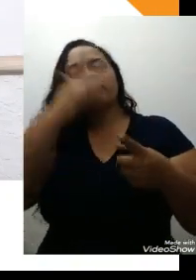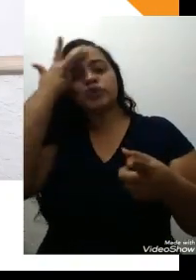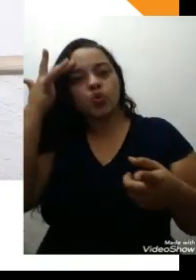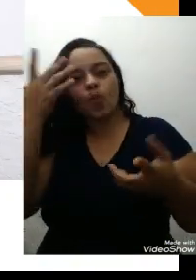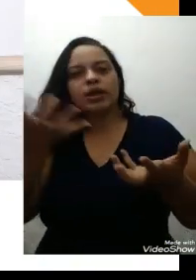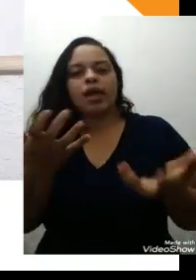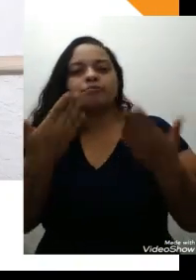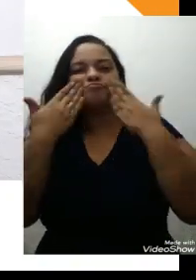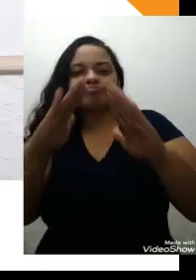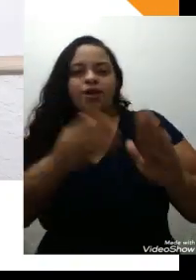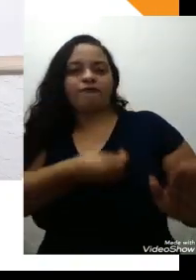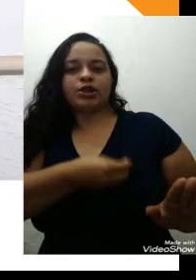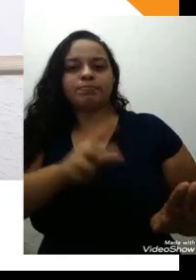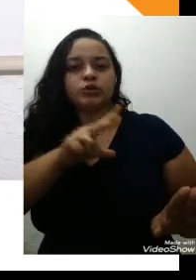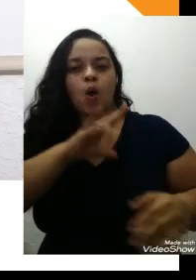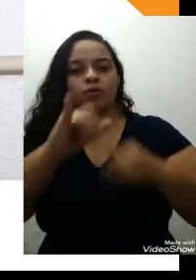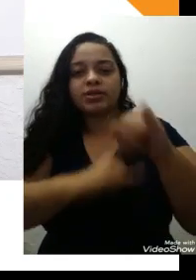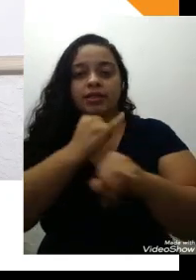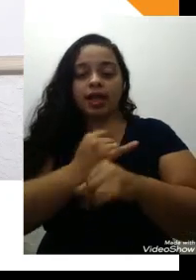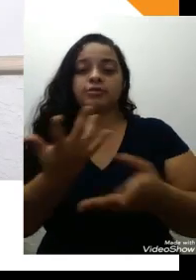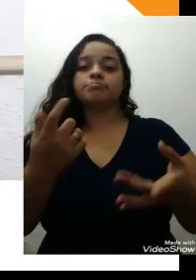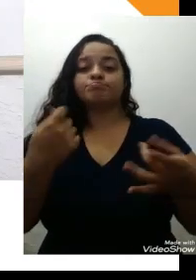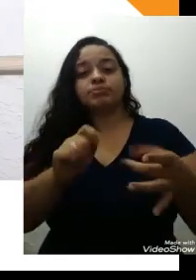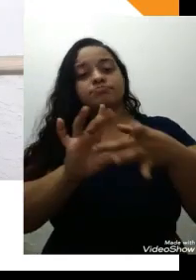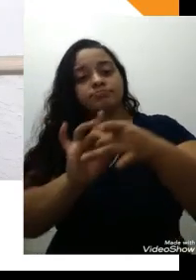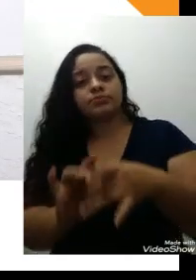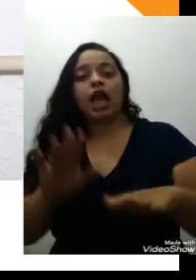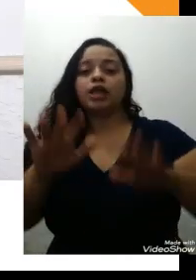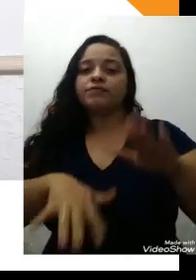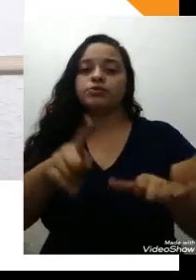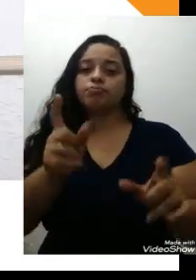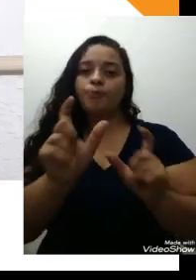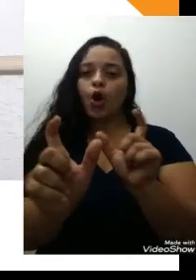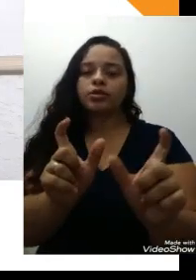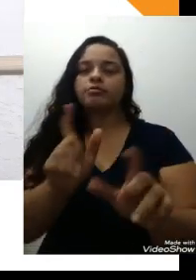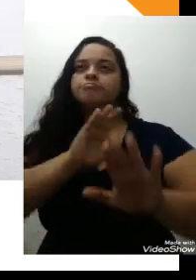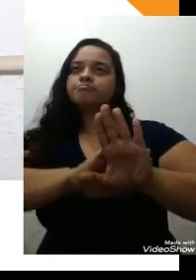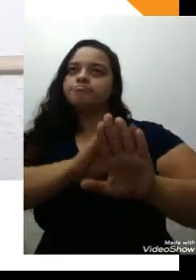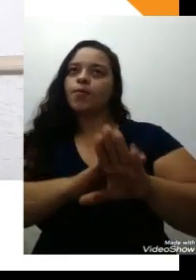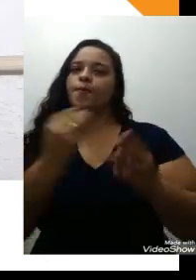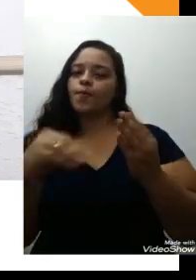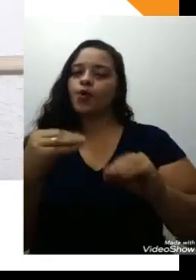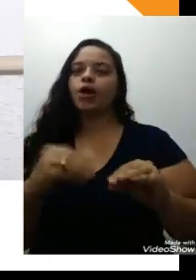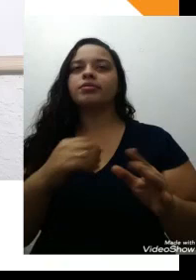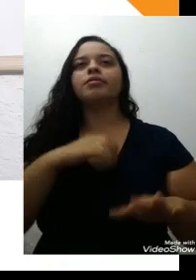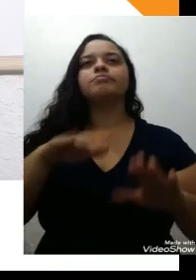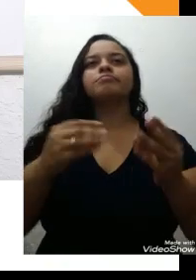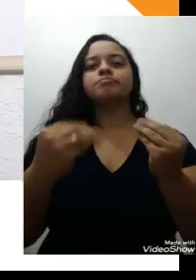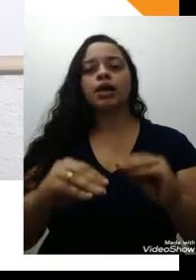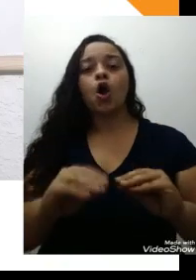de argumentação que traga uma resposta para isso indiretamente, outro parágrafo que também complemente essa resposta ou